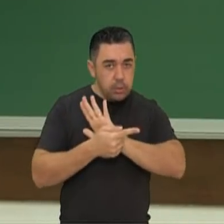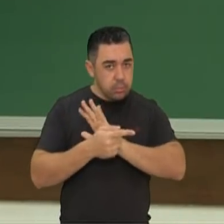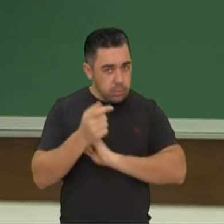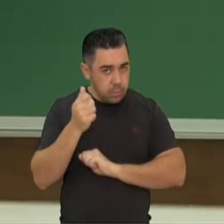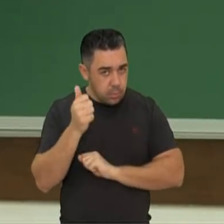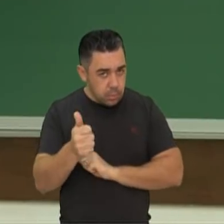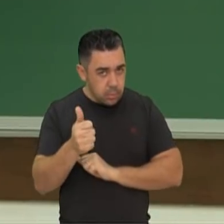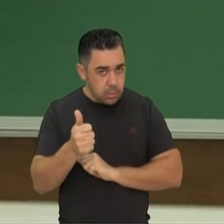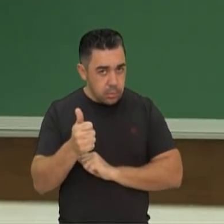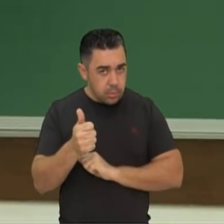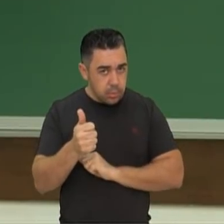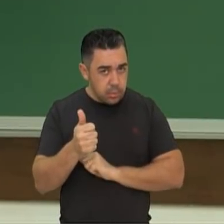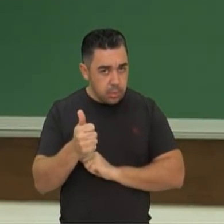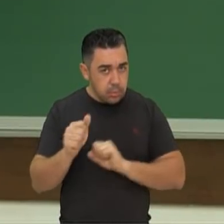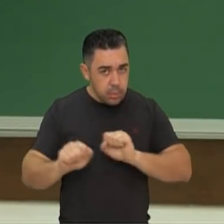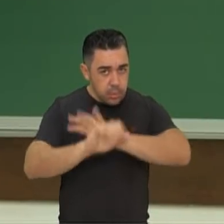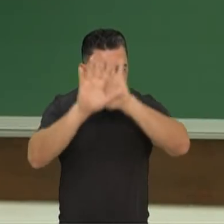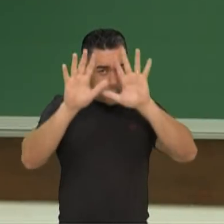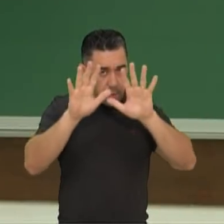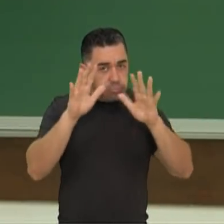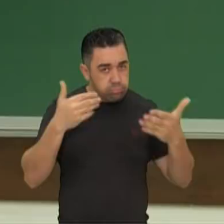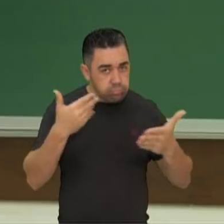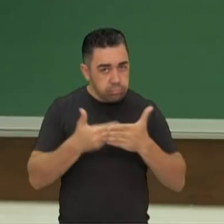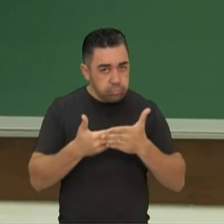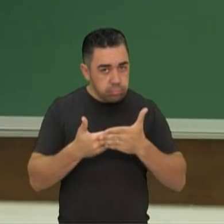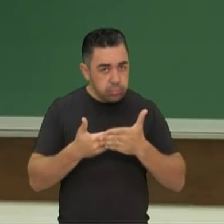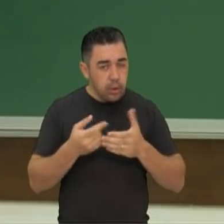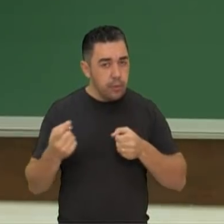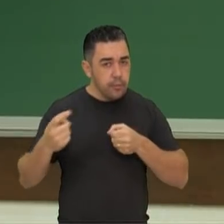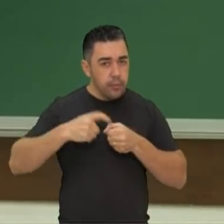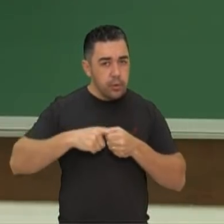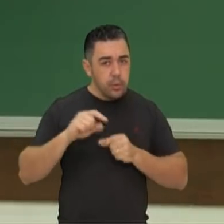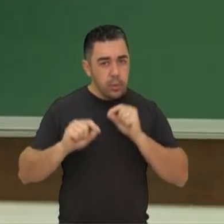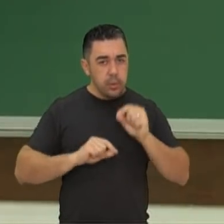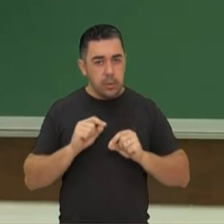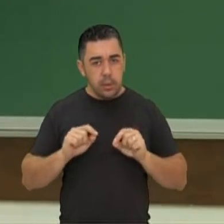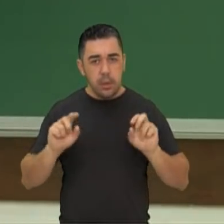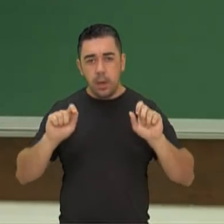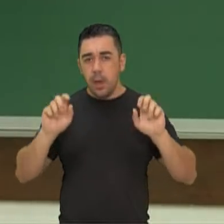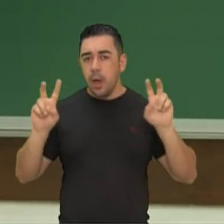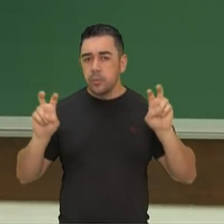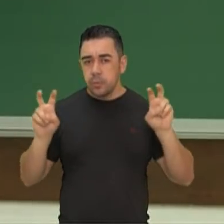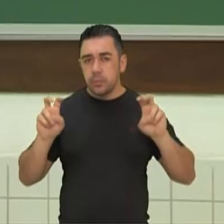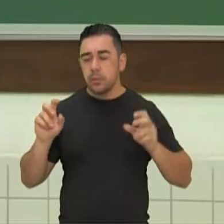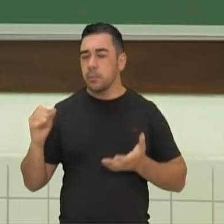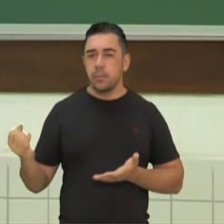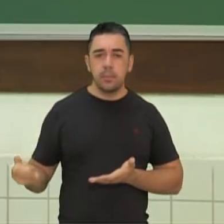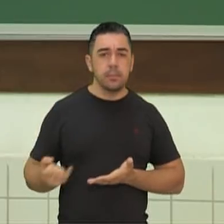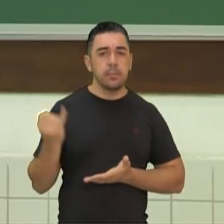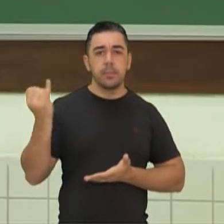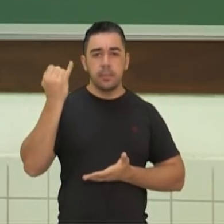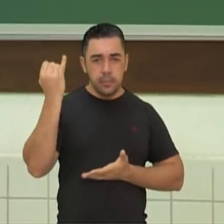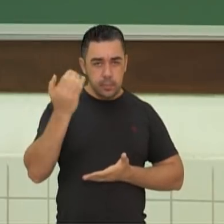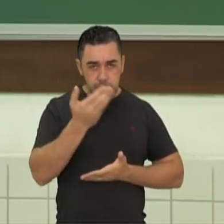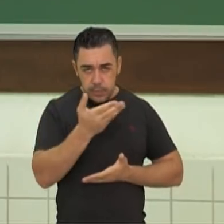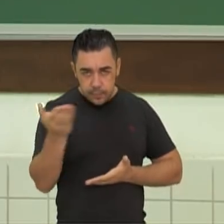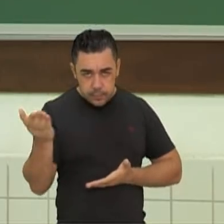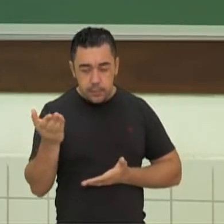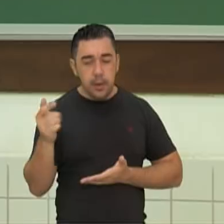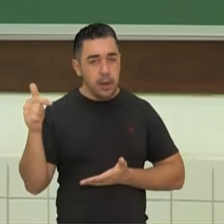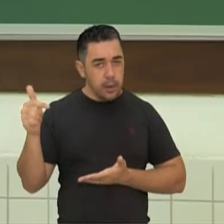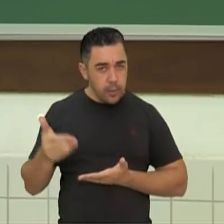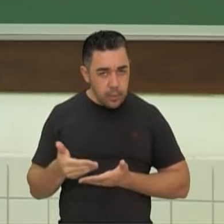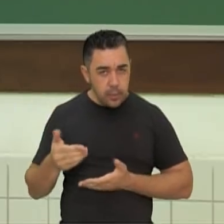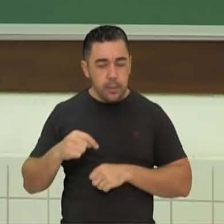Tudo bem? O professor foi claro até aqui? Eu vou retomar alguma coisa, um assunto aqui que eu acho extremamente pertinente nesse